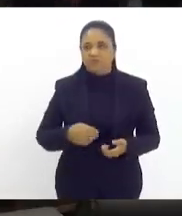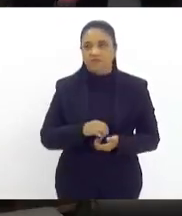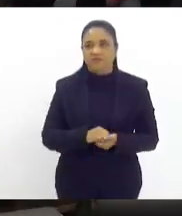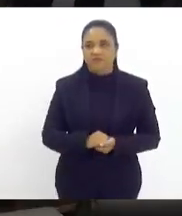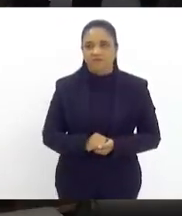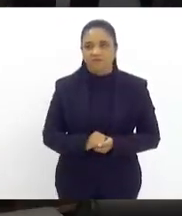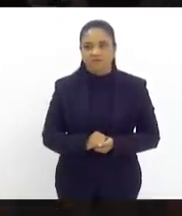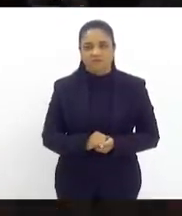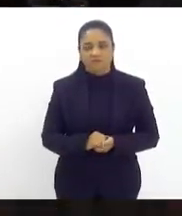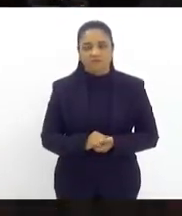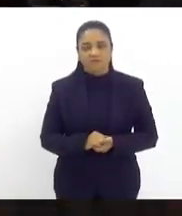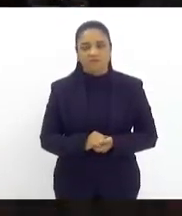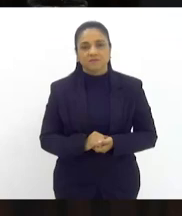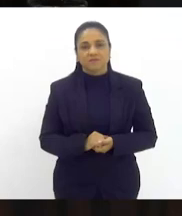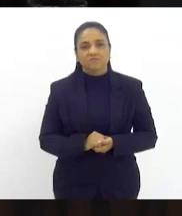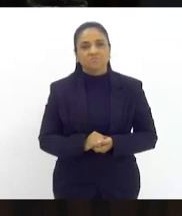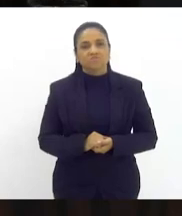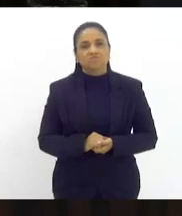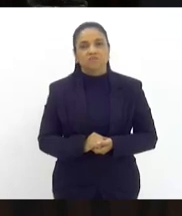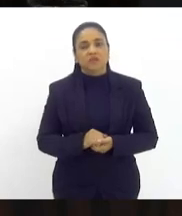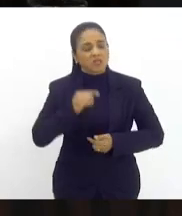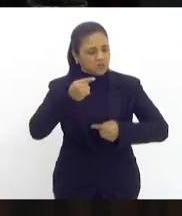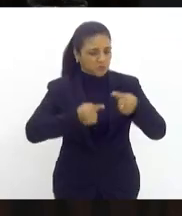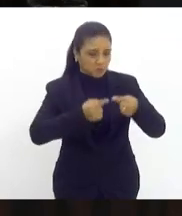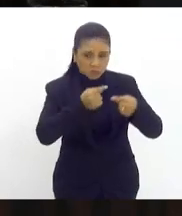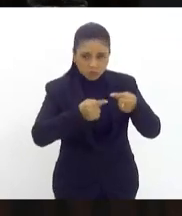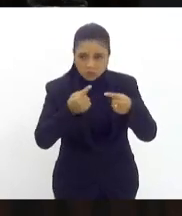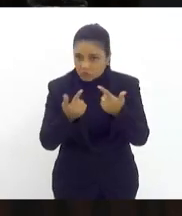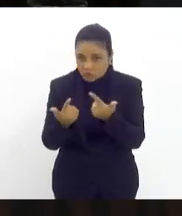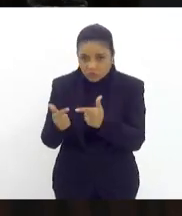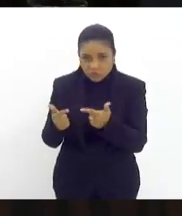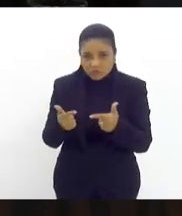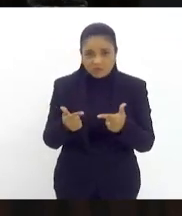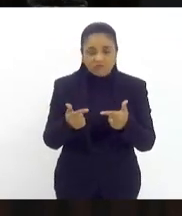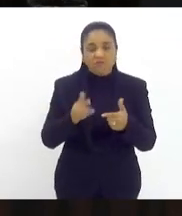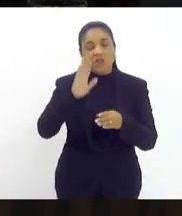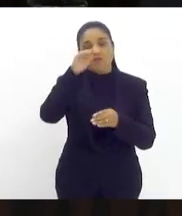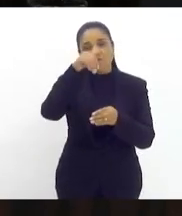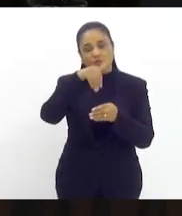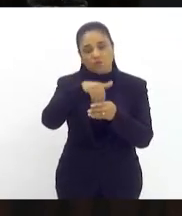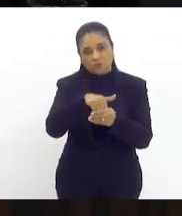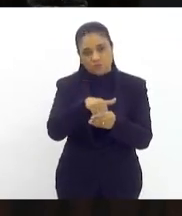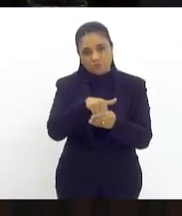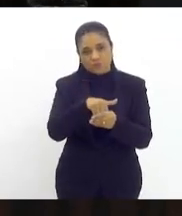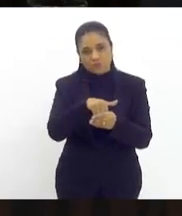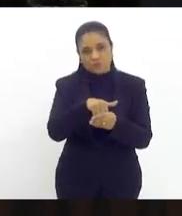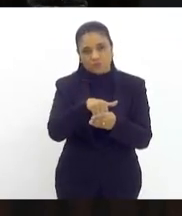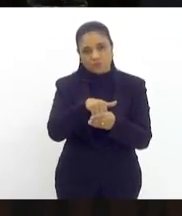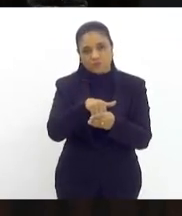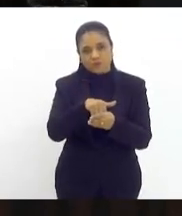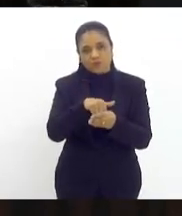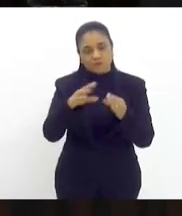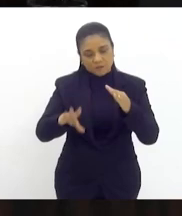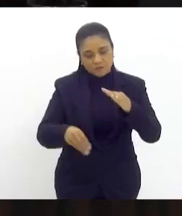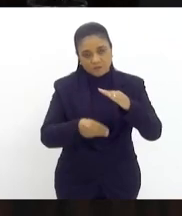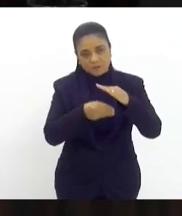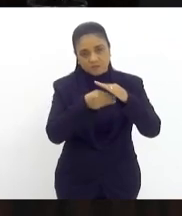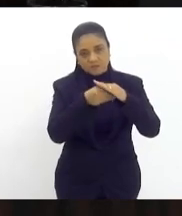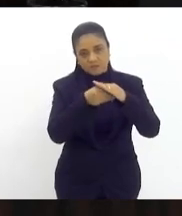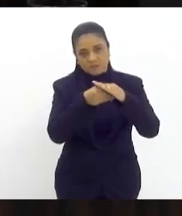não havendo mais com o que querer discutir em votação as emendas